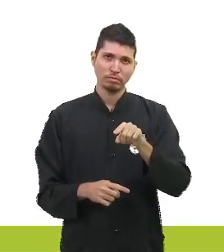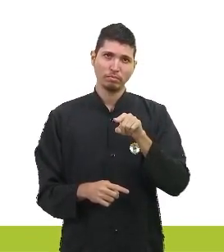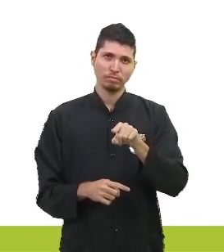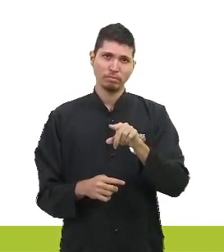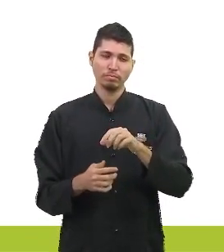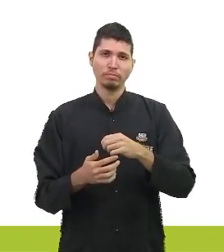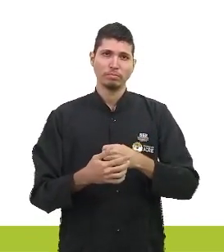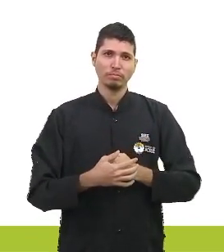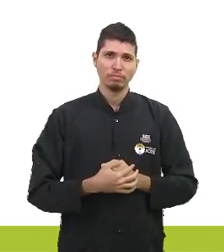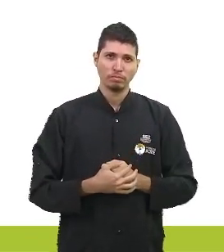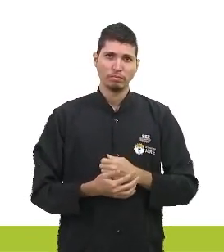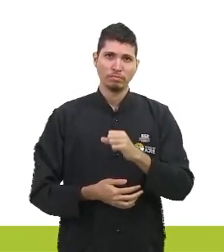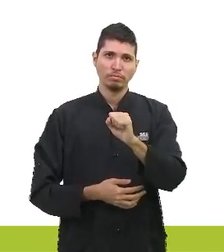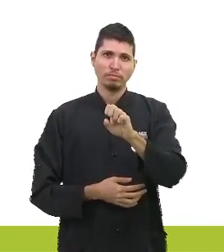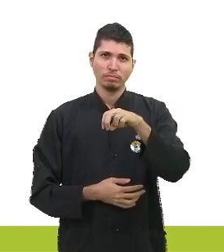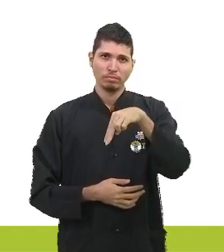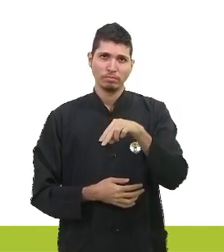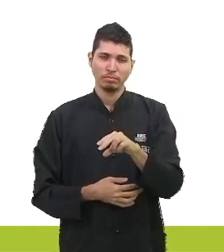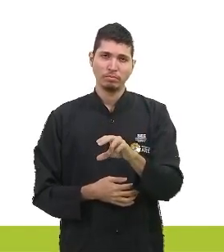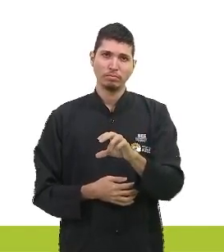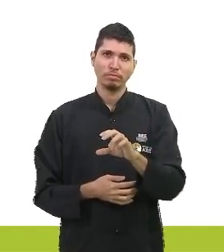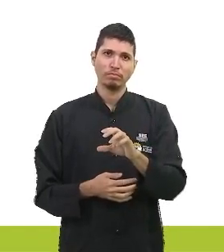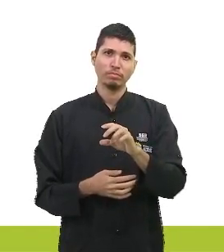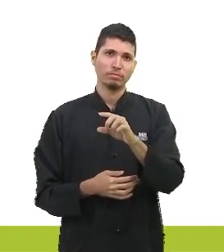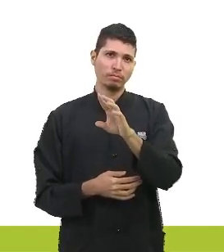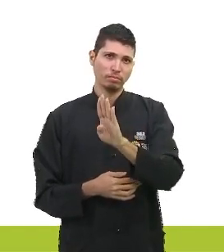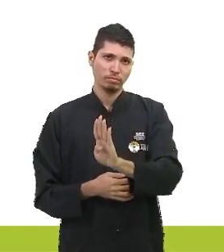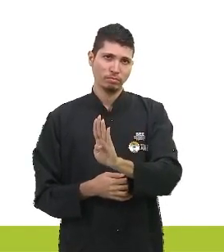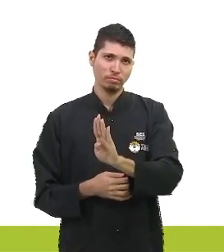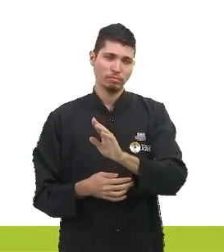vezes seno de beta.